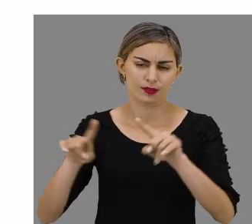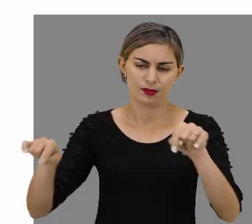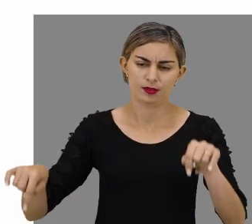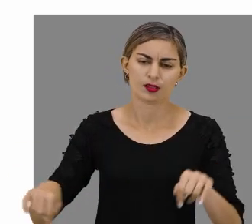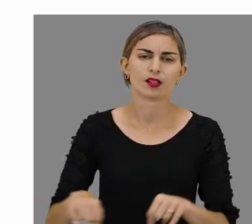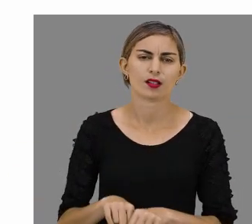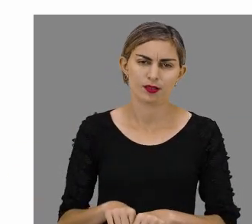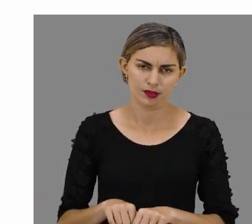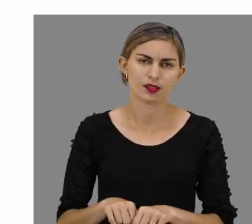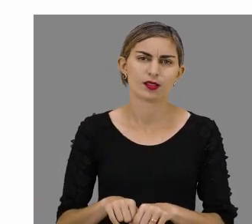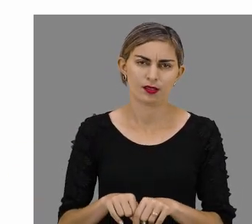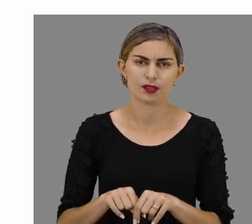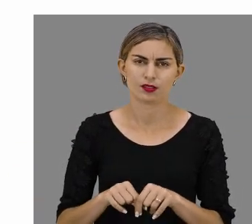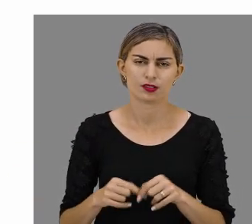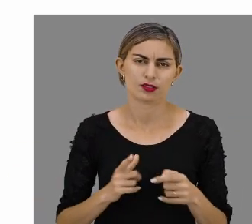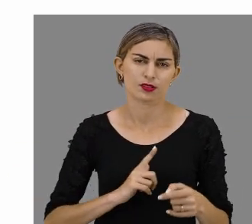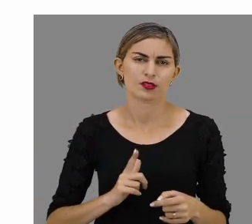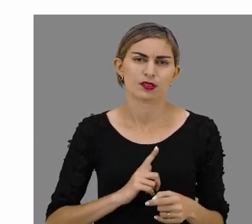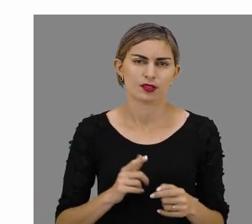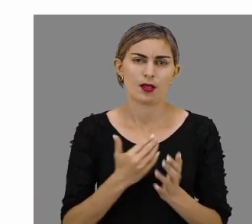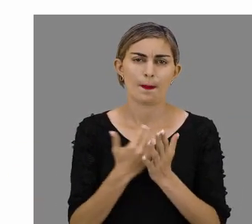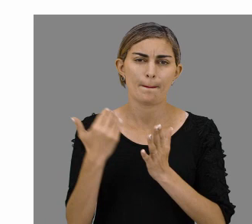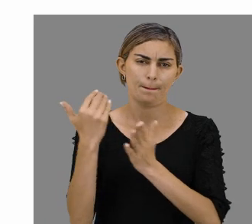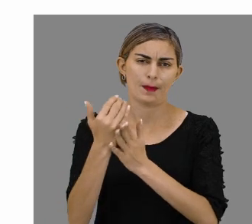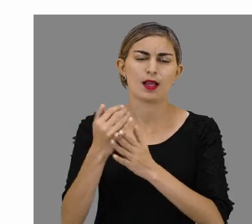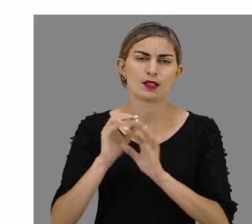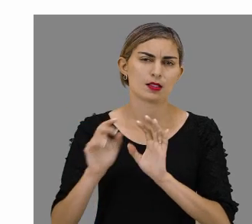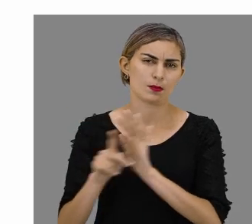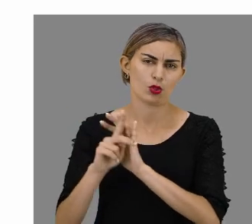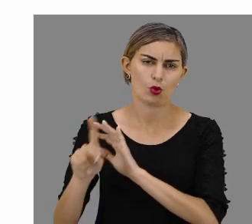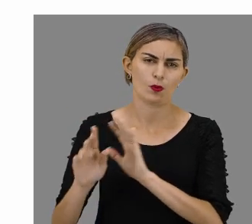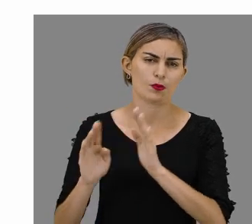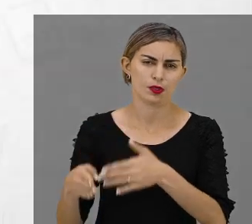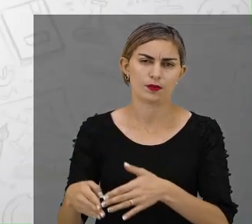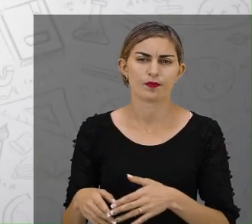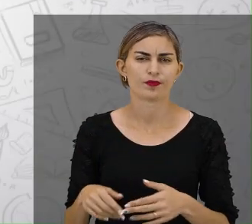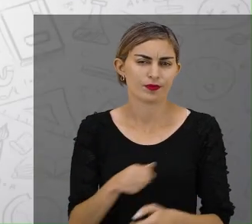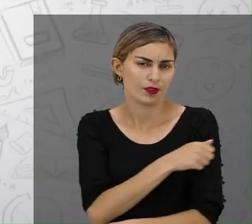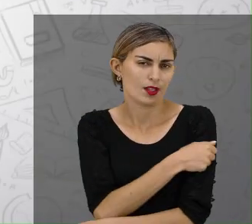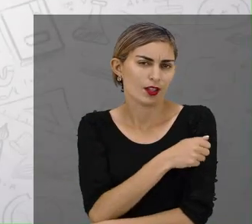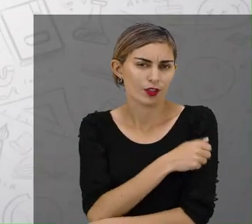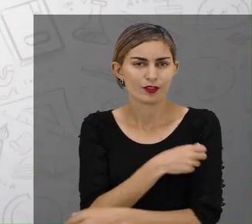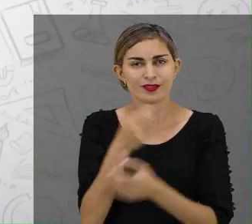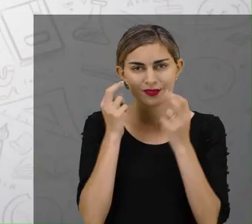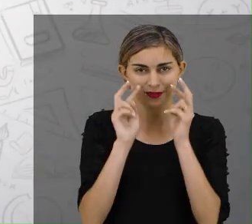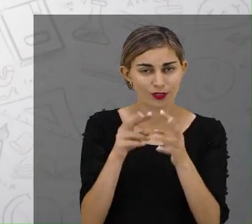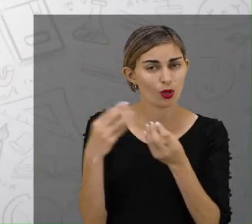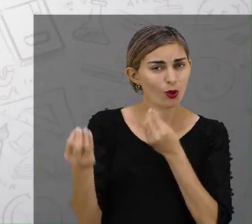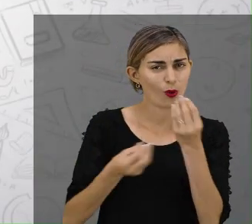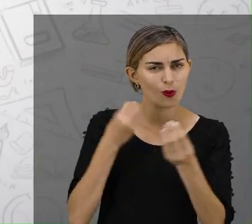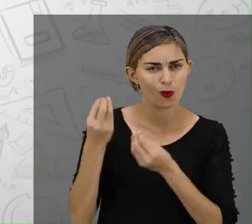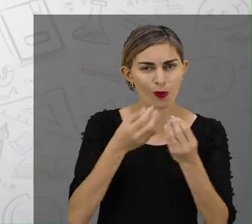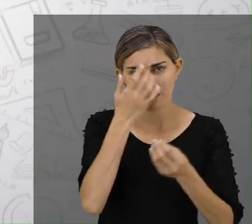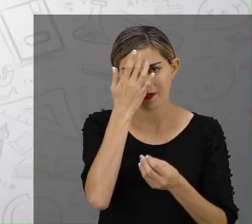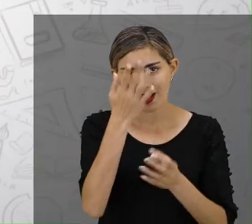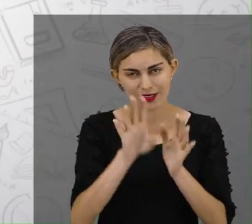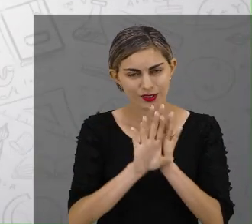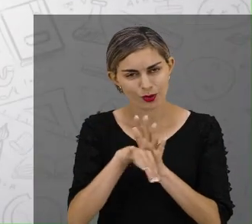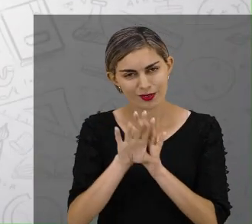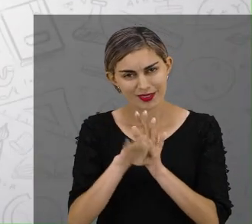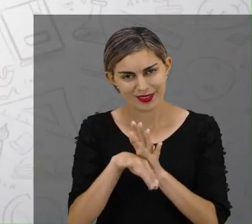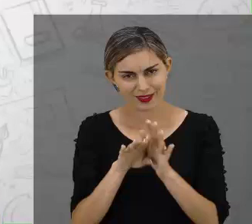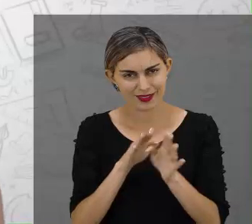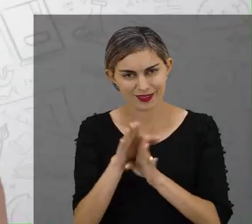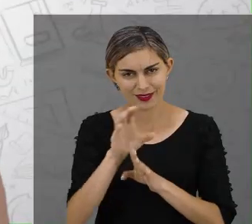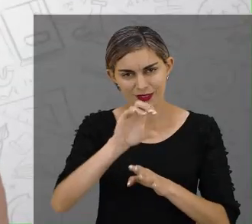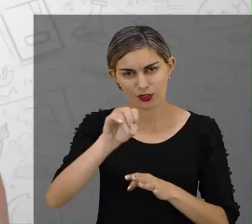funcionalidades, para que esta classe torne-se mais específica. Alunos, viram como foram fáceis os conceitos